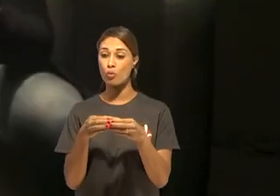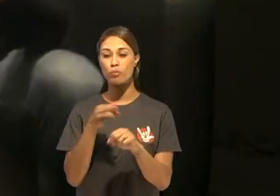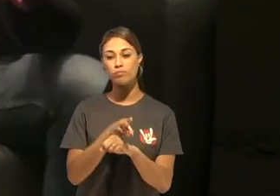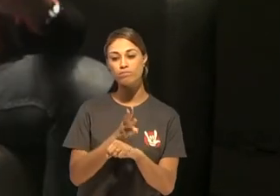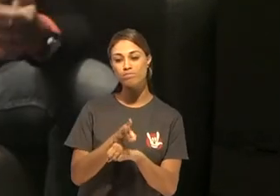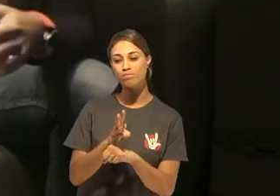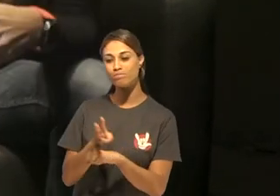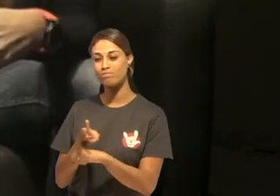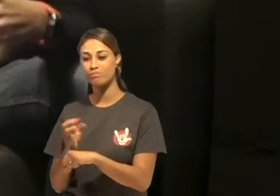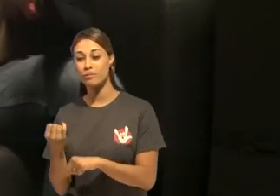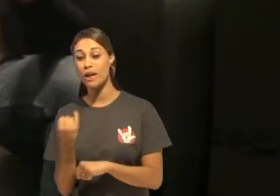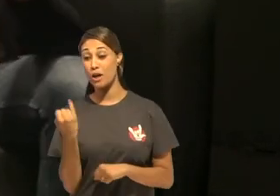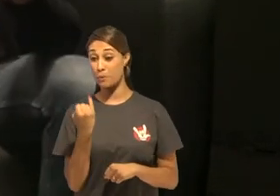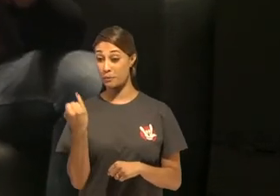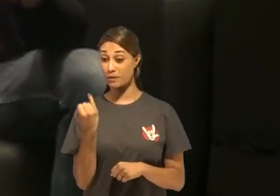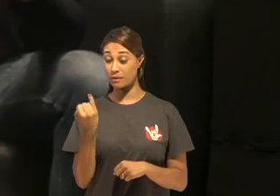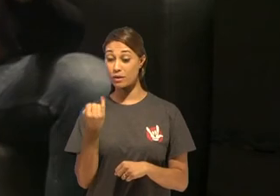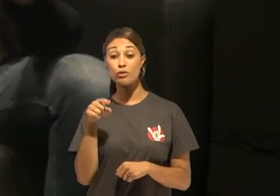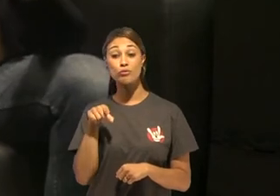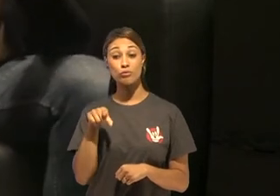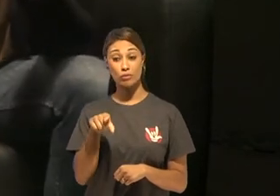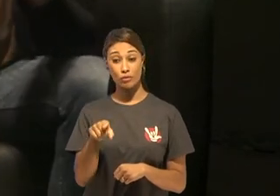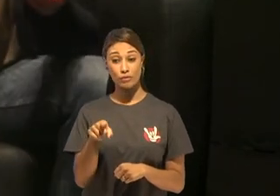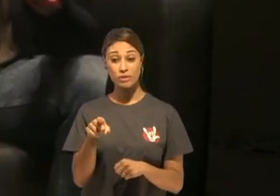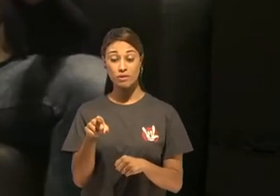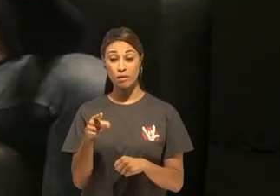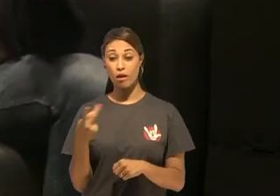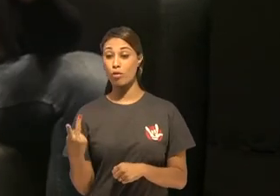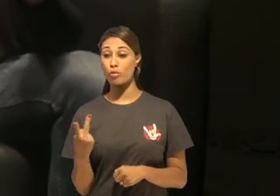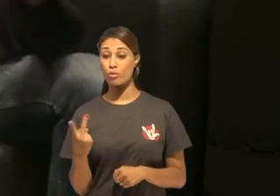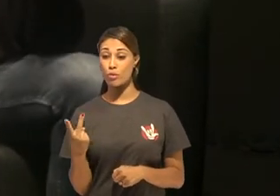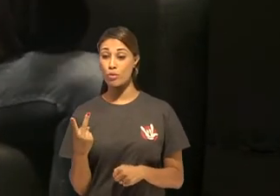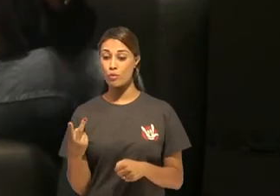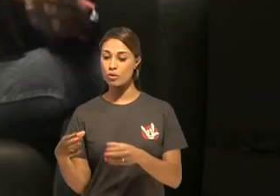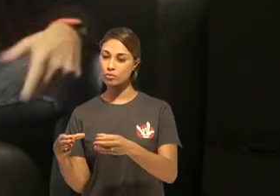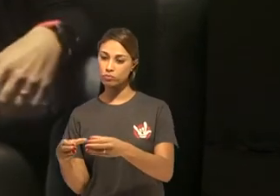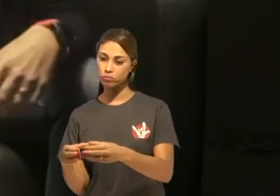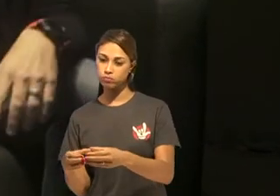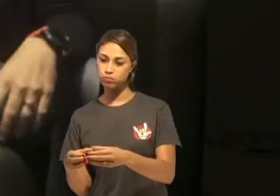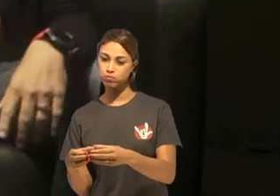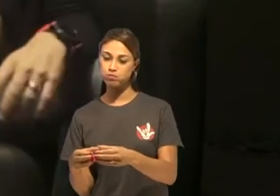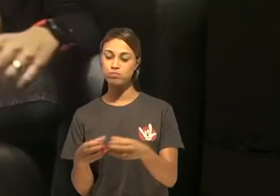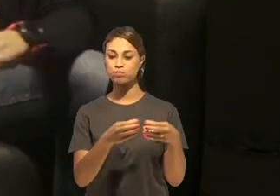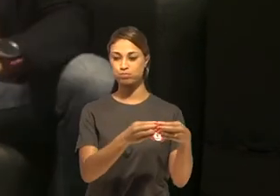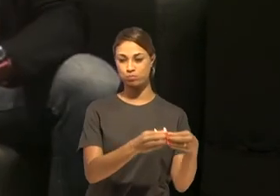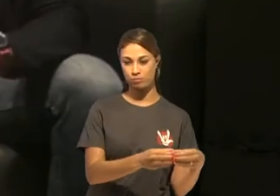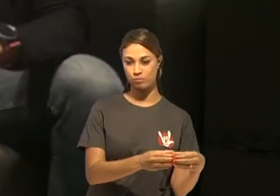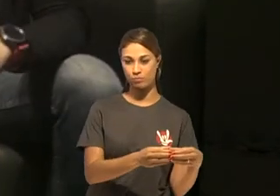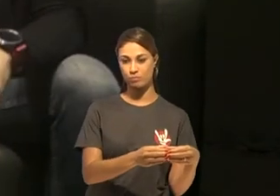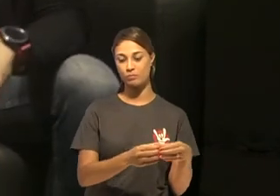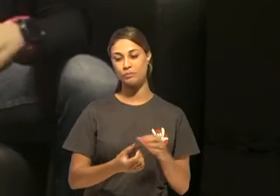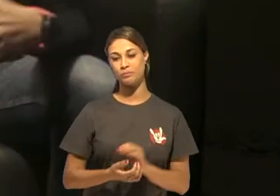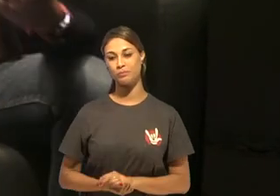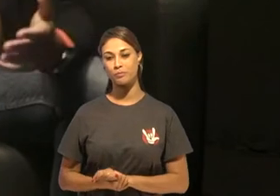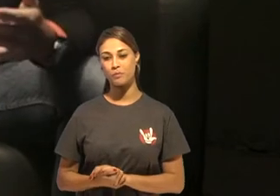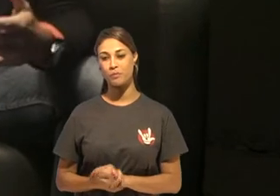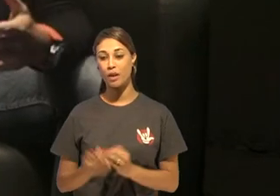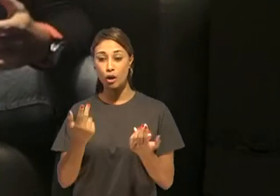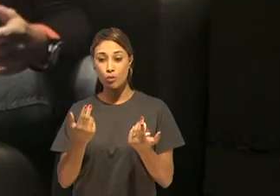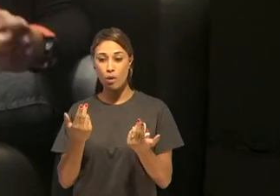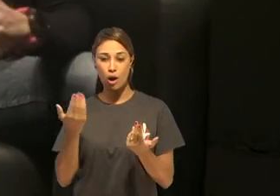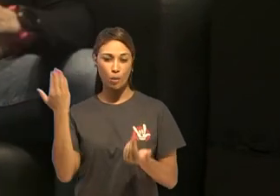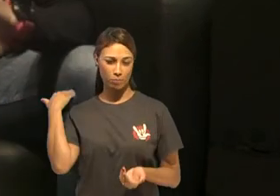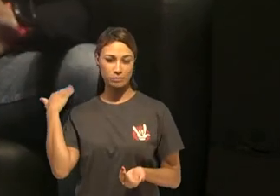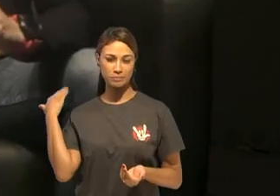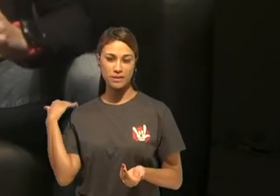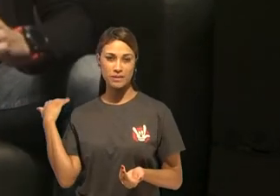que você divida a sua célula aí no grupo em dois times, certo? Para a gente fazer o quiz, como fizemos no nosso último MAG. Nós queremos que você